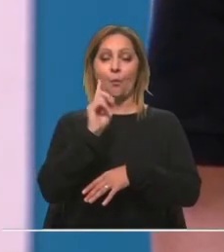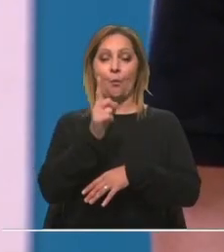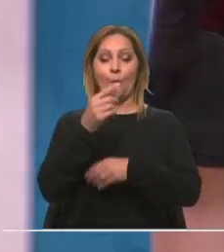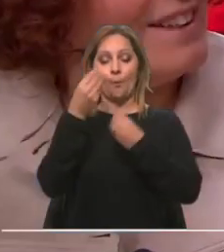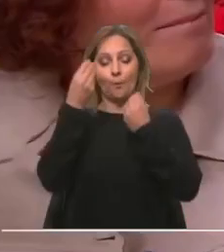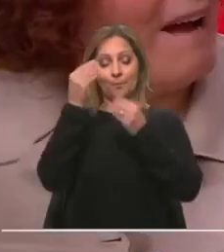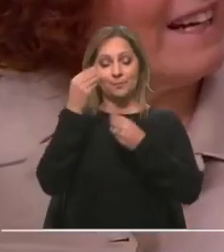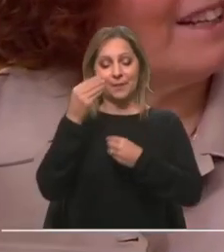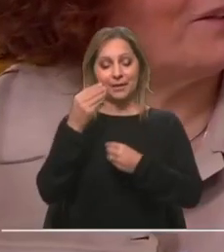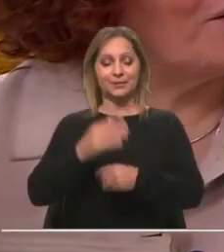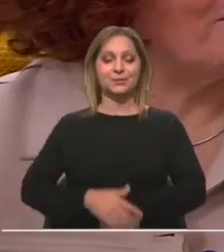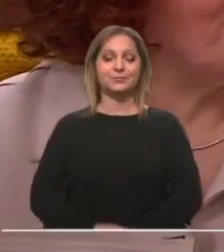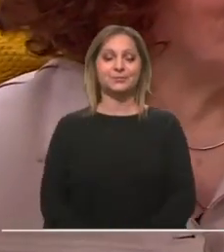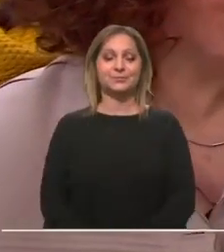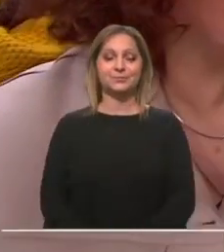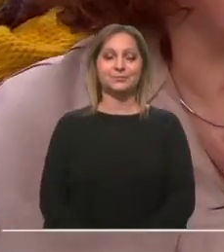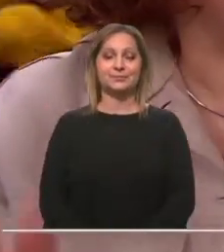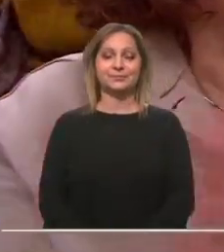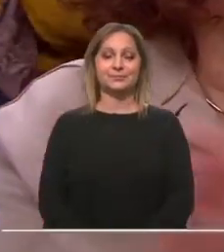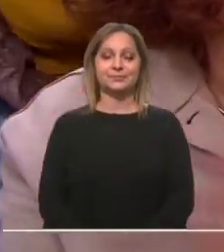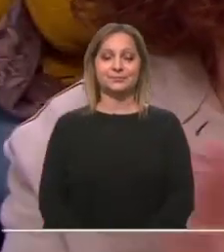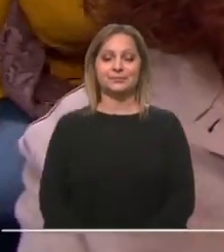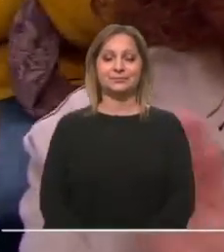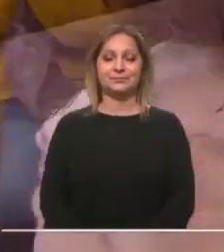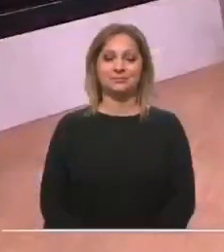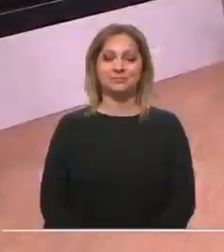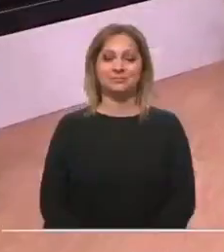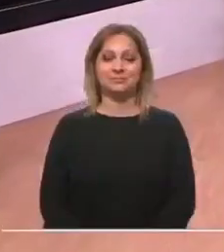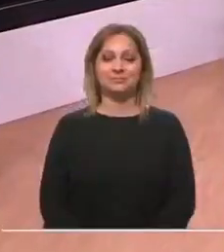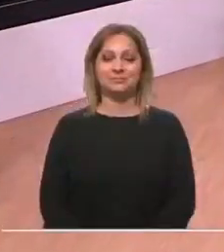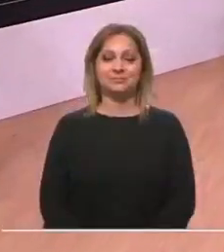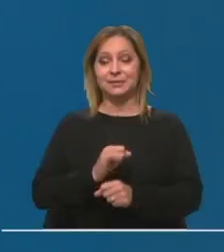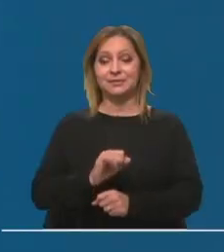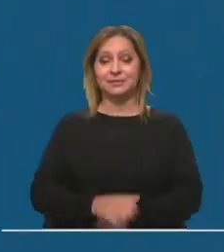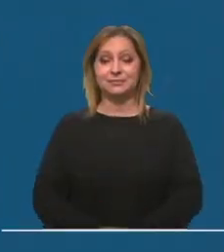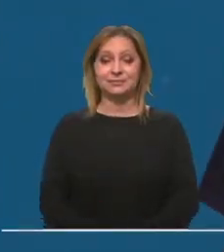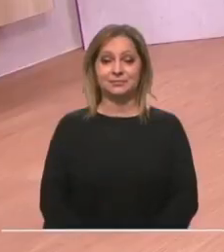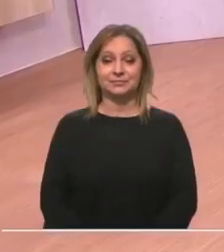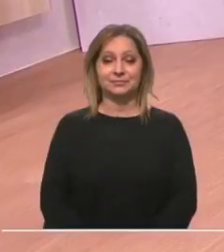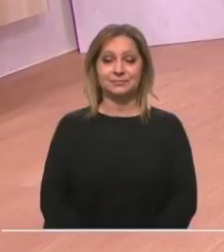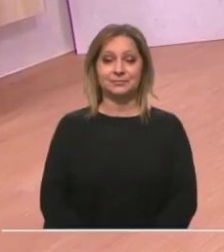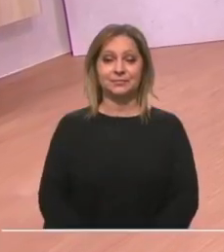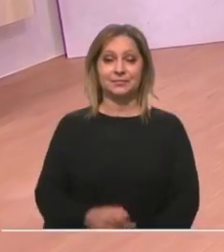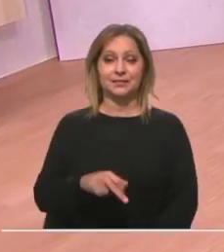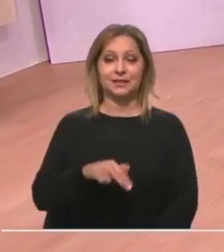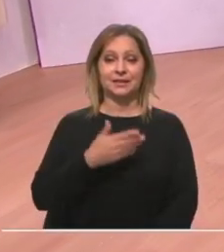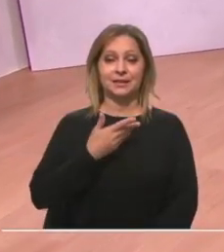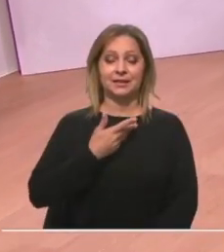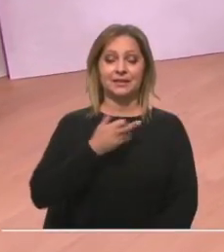João Baião, o maquilhador! Espera aí, vamos pôr a golinha. Andreia, podes entrar.